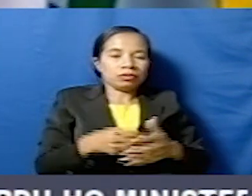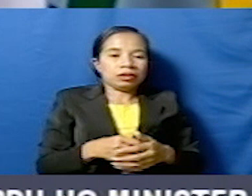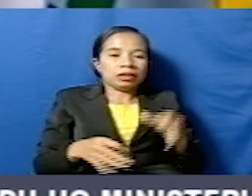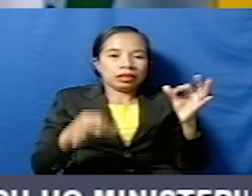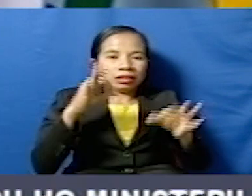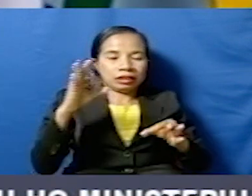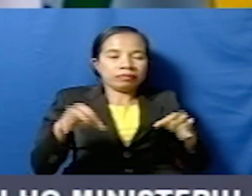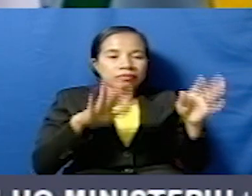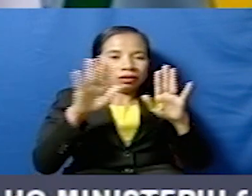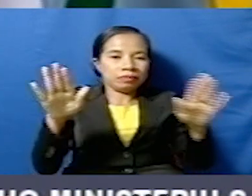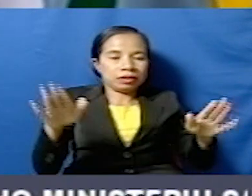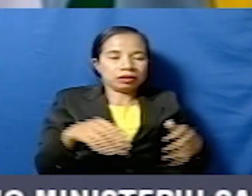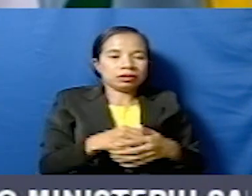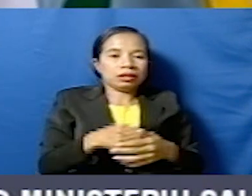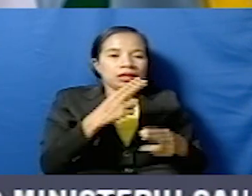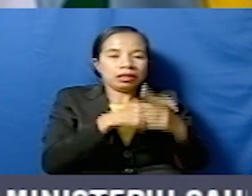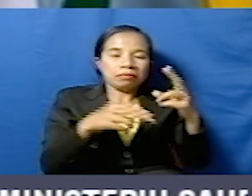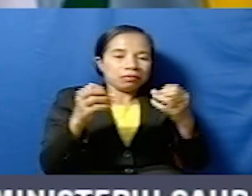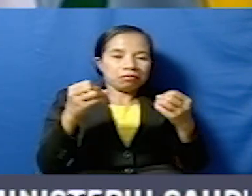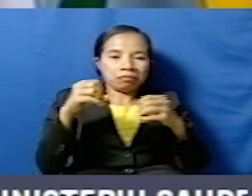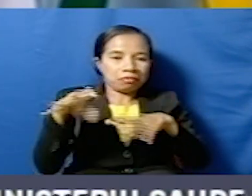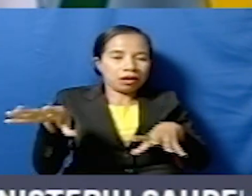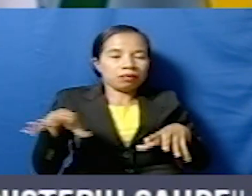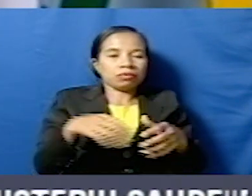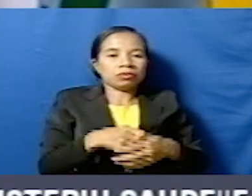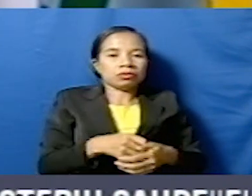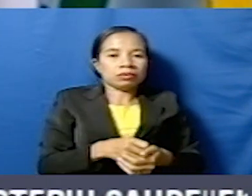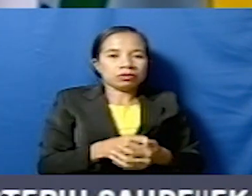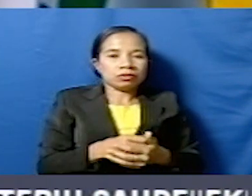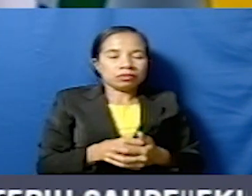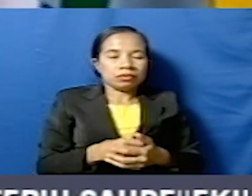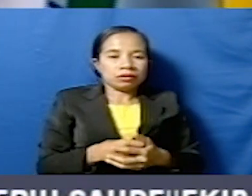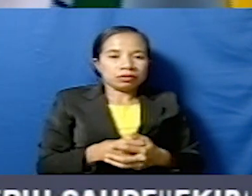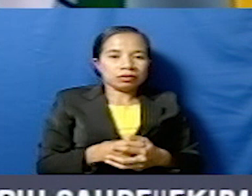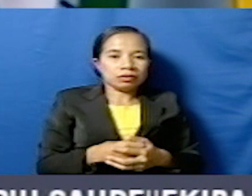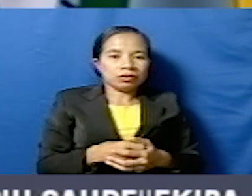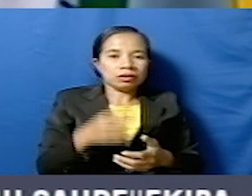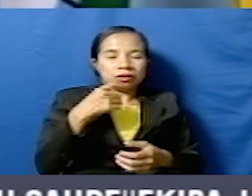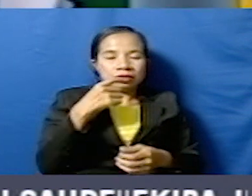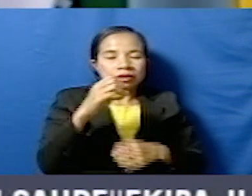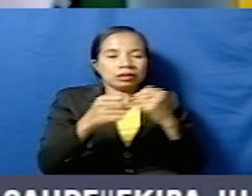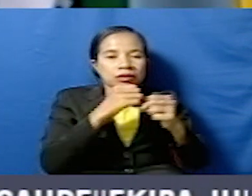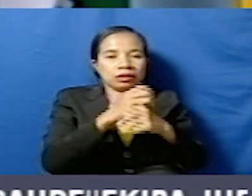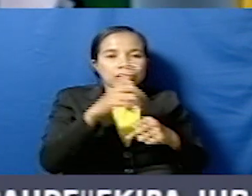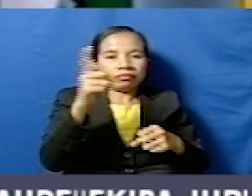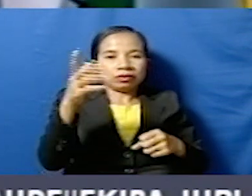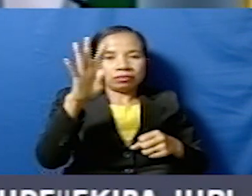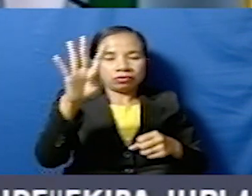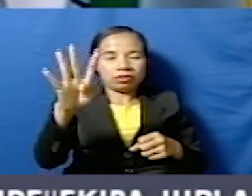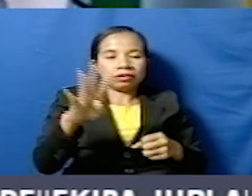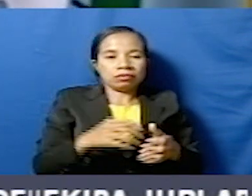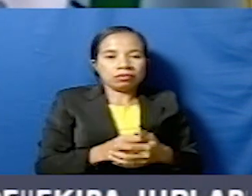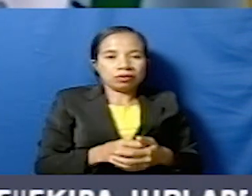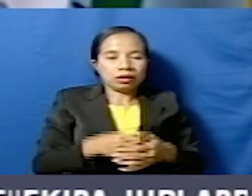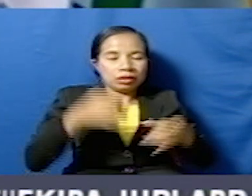malima lavar que seja malima mamu como se tira mas né significa que durante 24 anos né